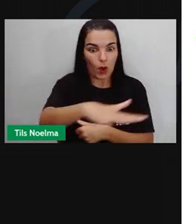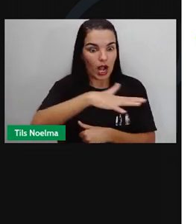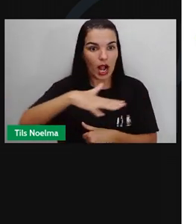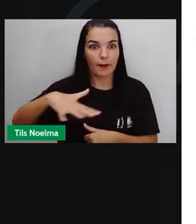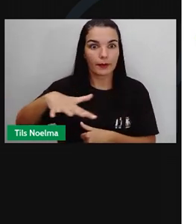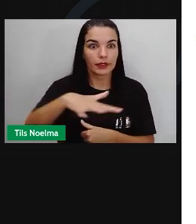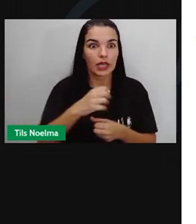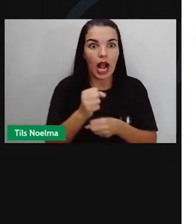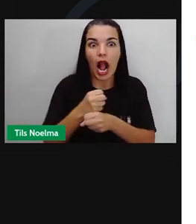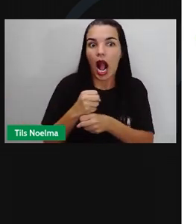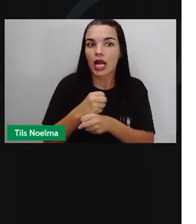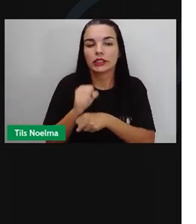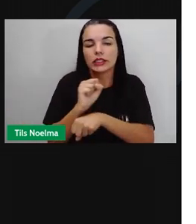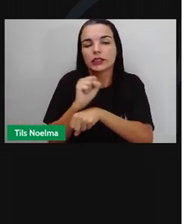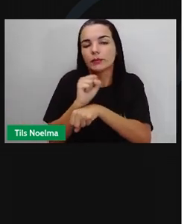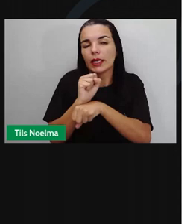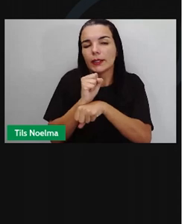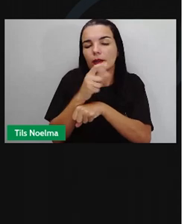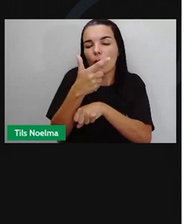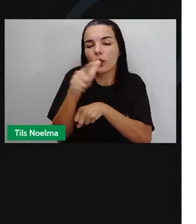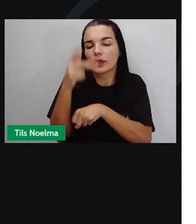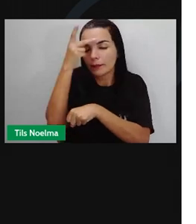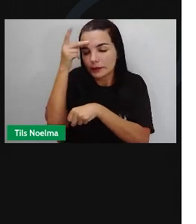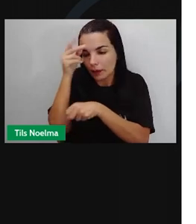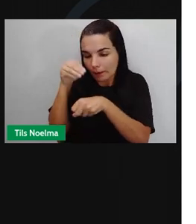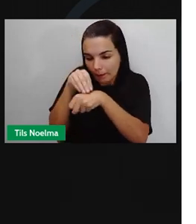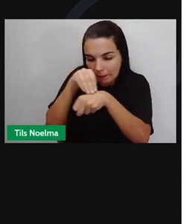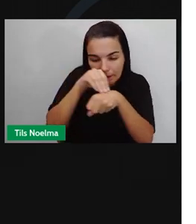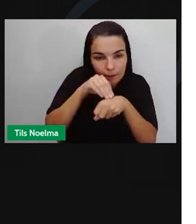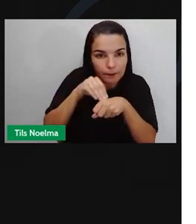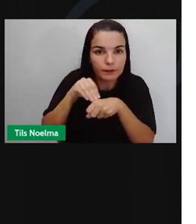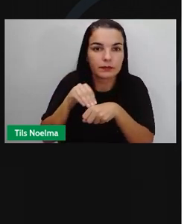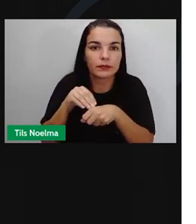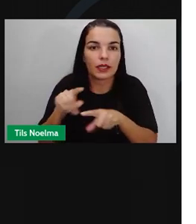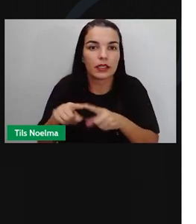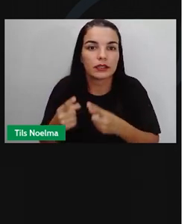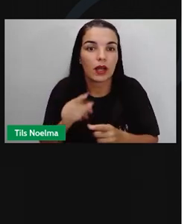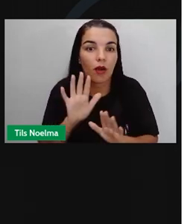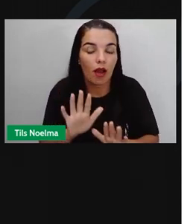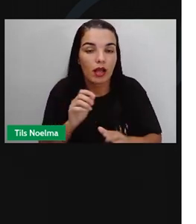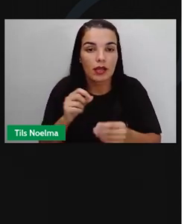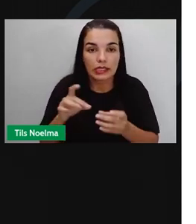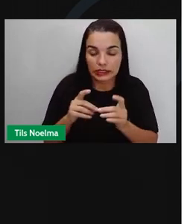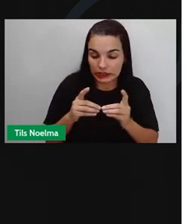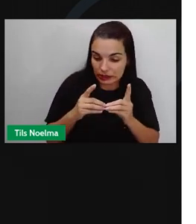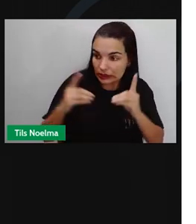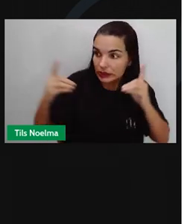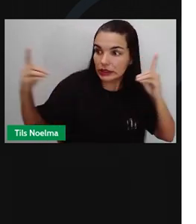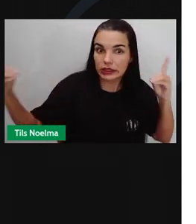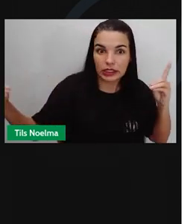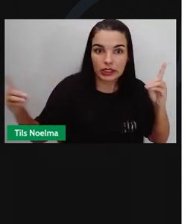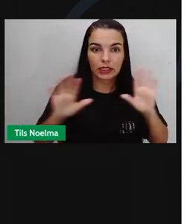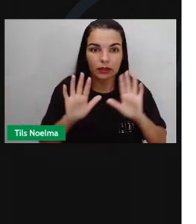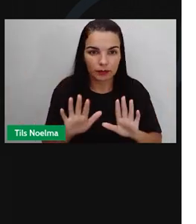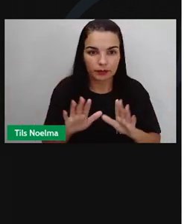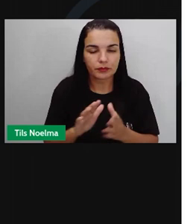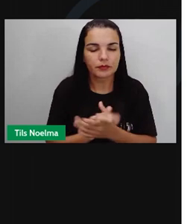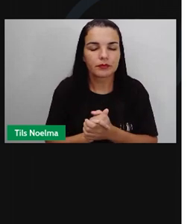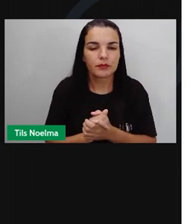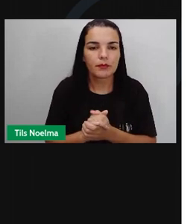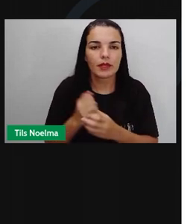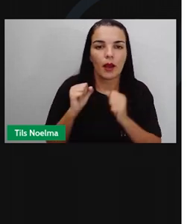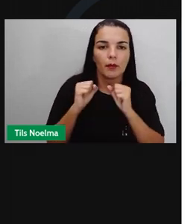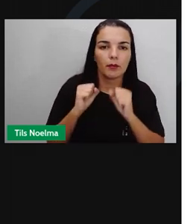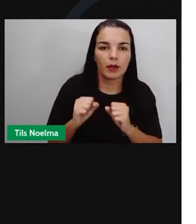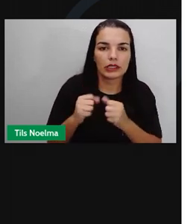anos esperando um novo hospedeiro no geral patógenos que conseguem viajar uma grande distância ou aguardar um longo período de tempo